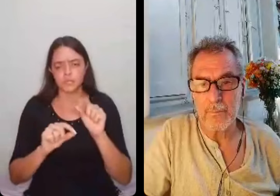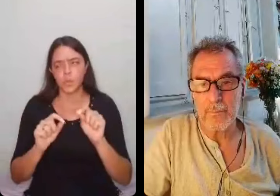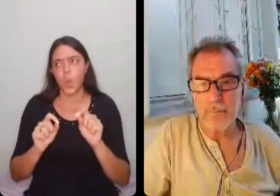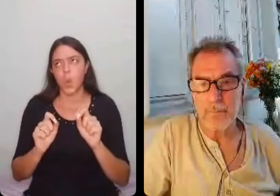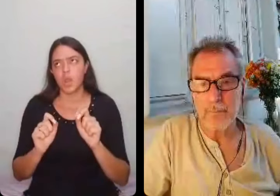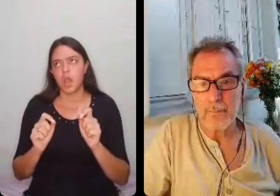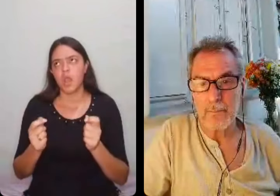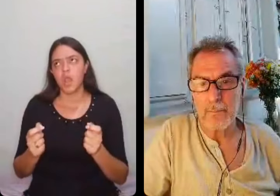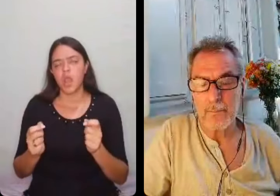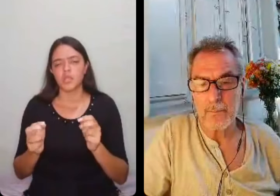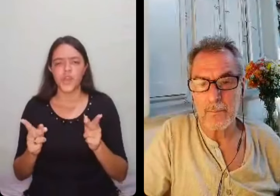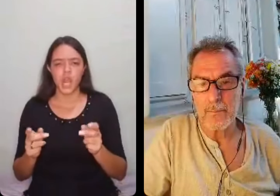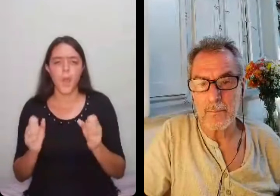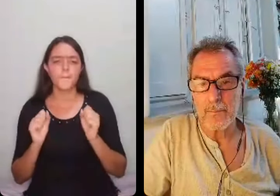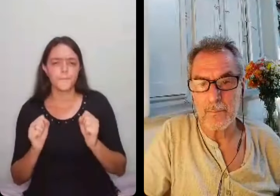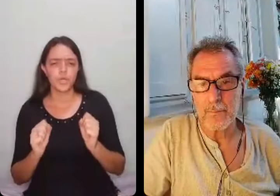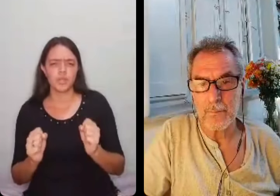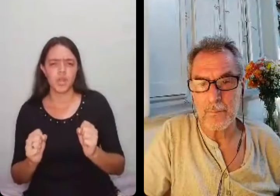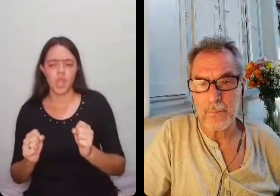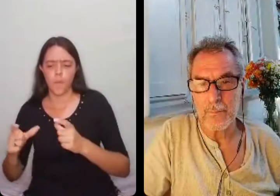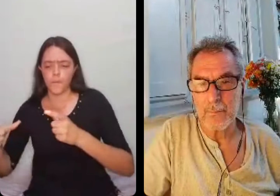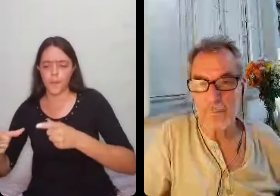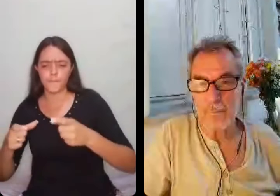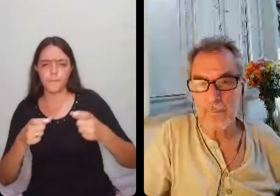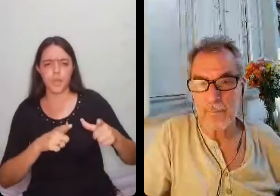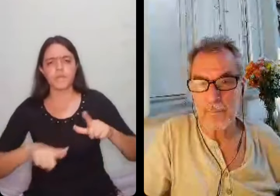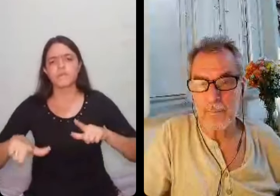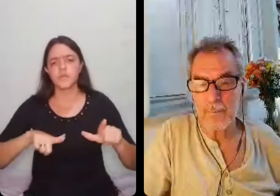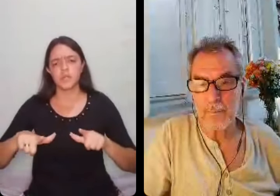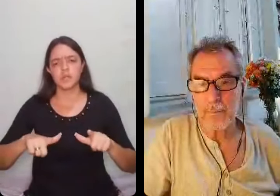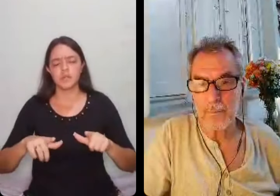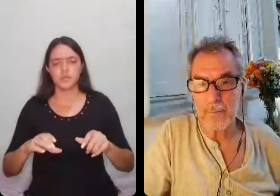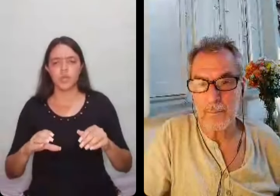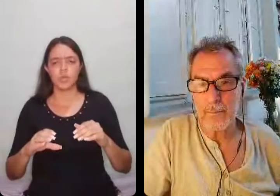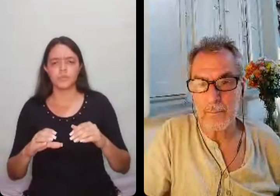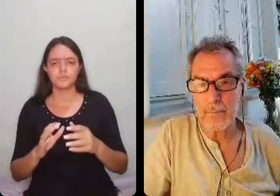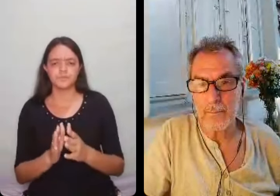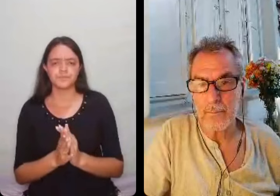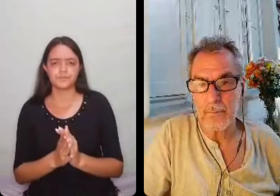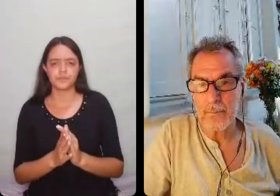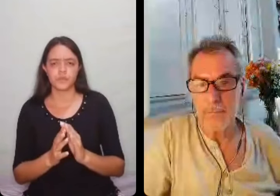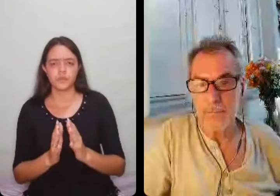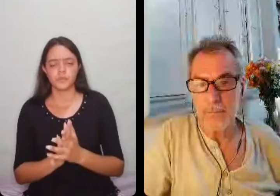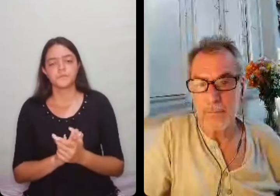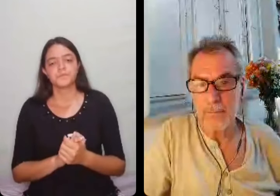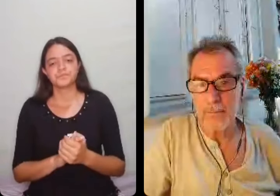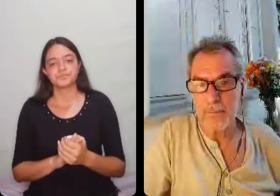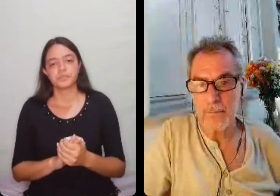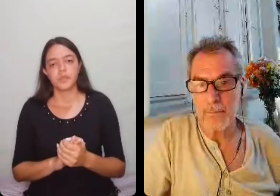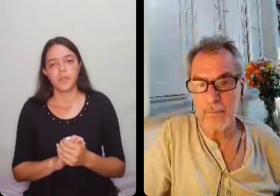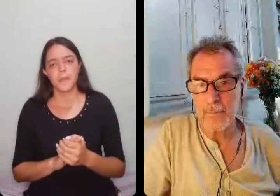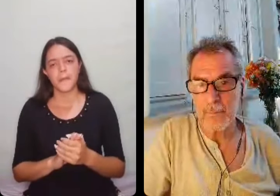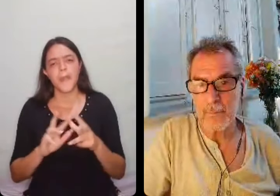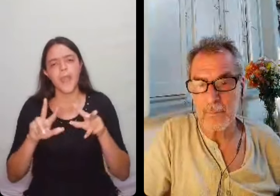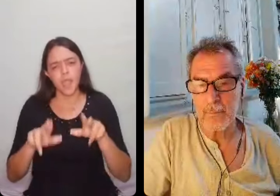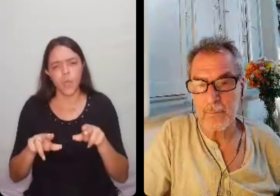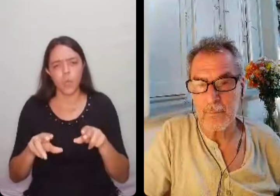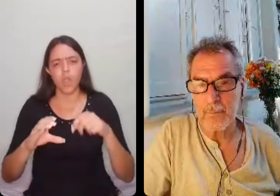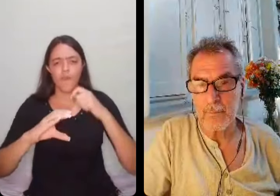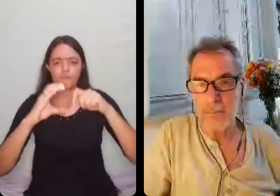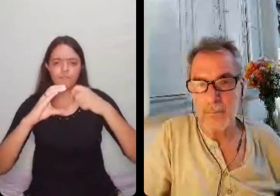fazer várias edições, vários ângulos, vários cortes, né? Aproximando de uma videodança. Mas foi uma escolha nossa de